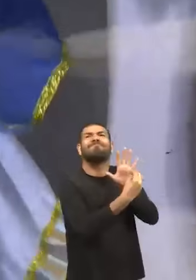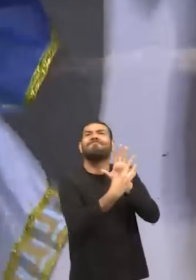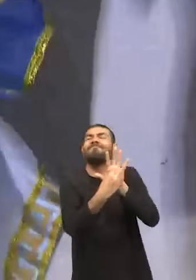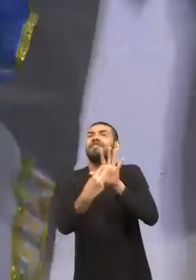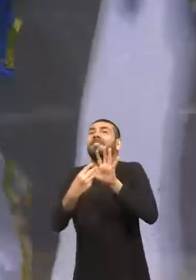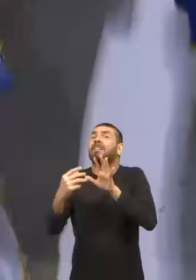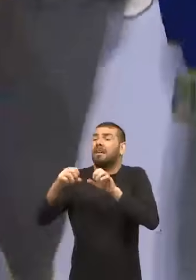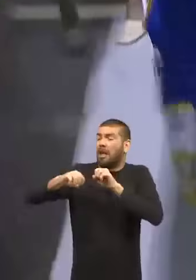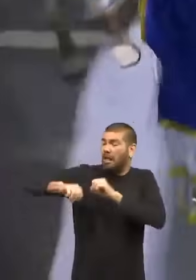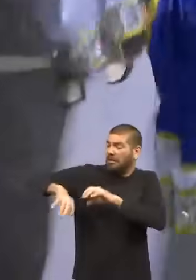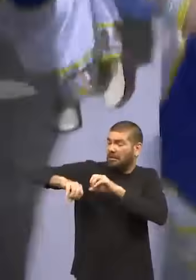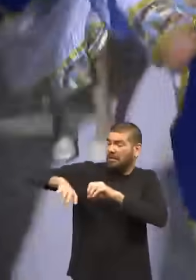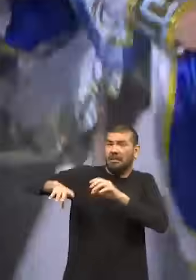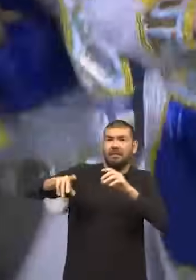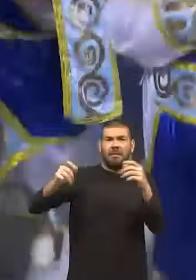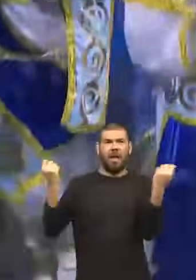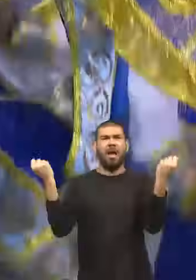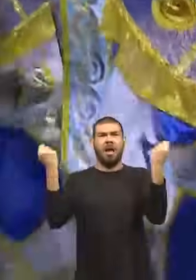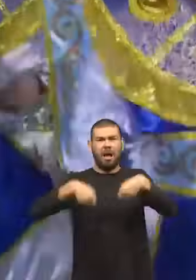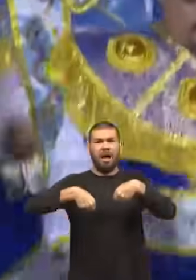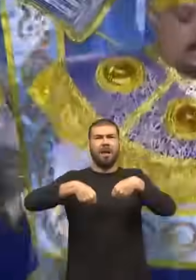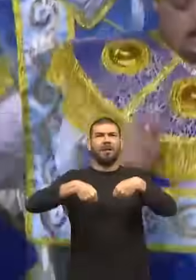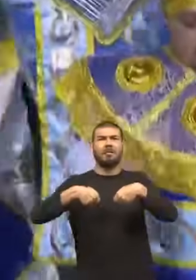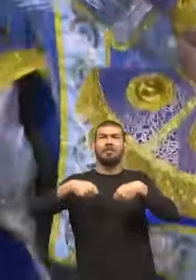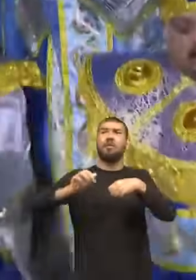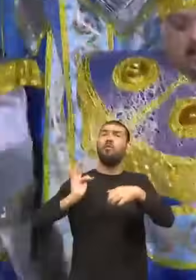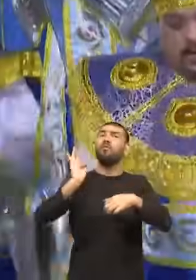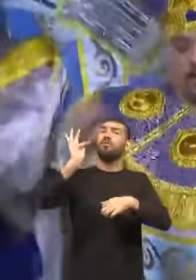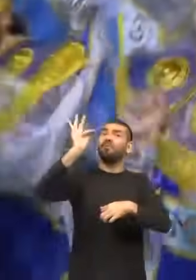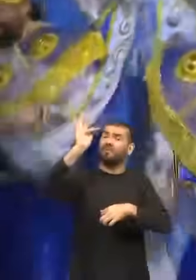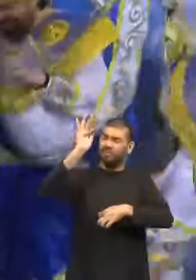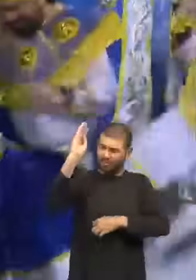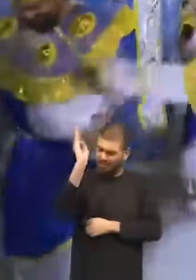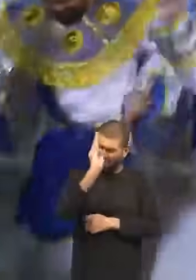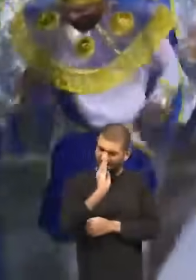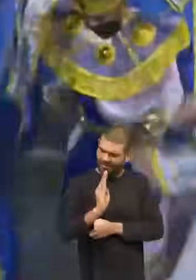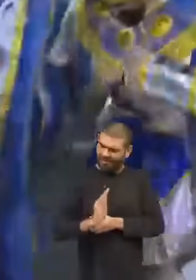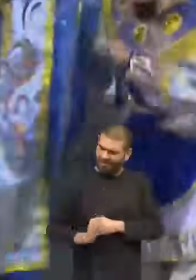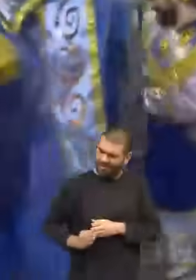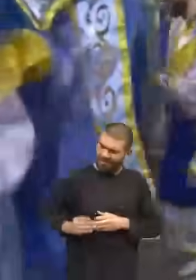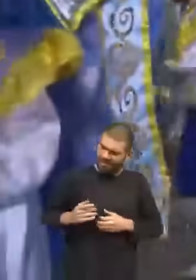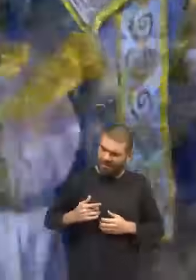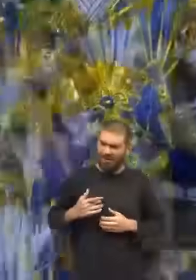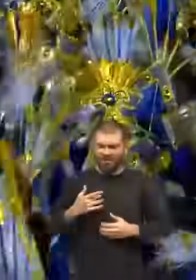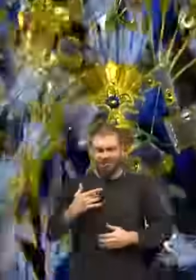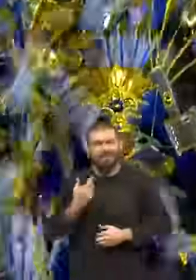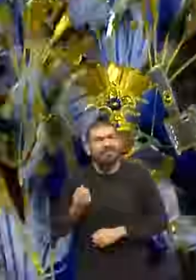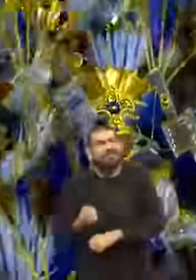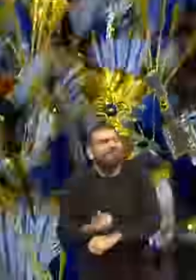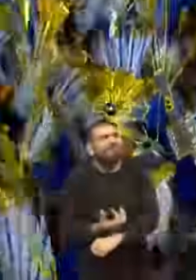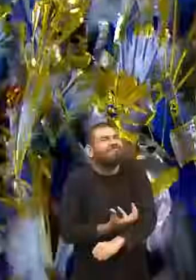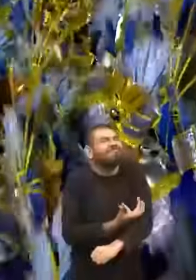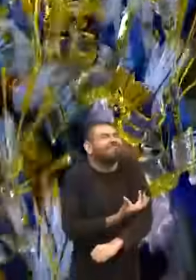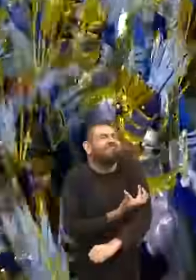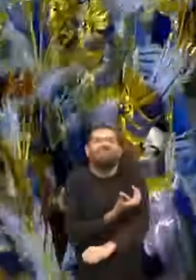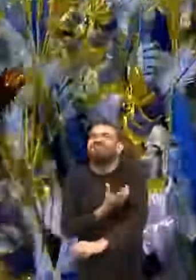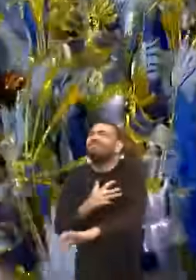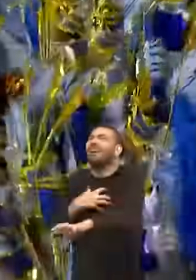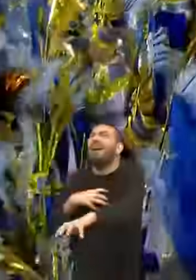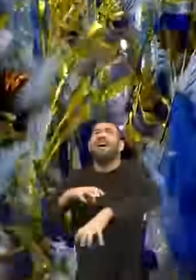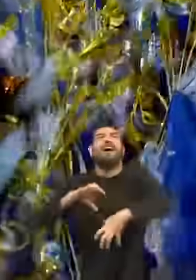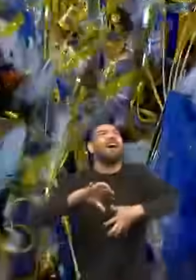Yeah. emoções.